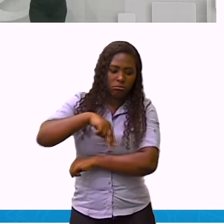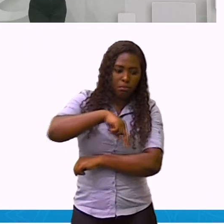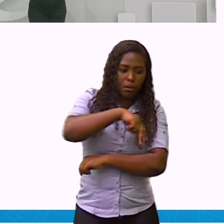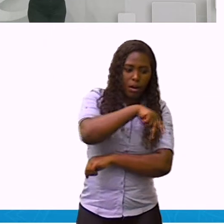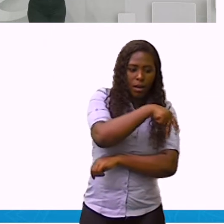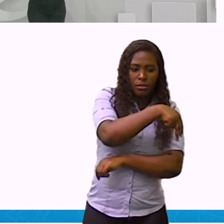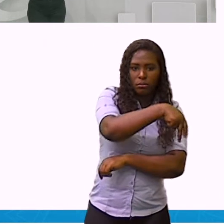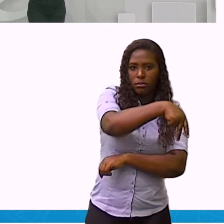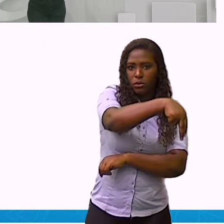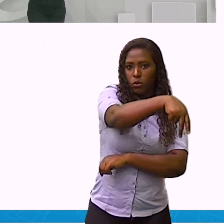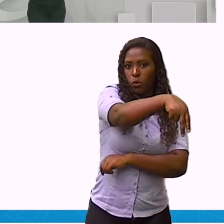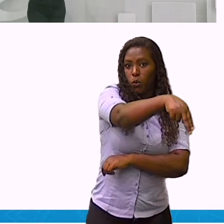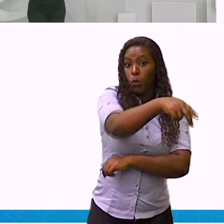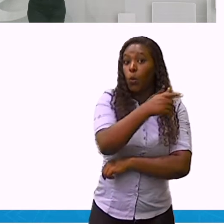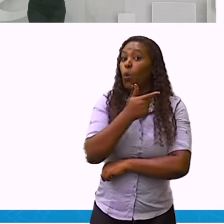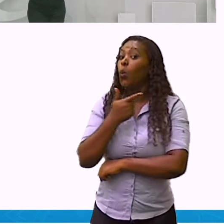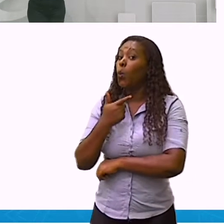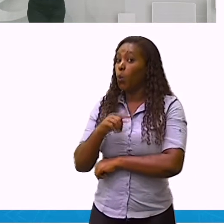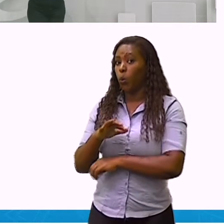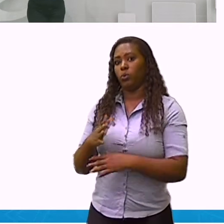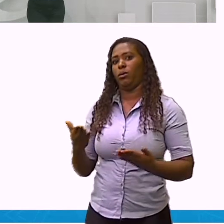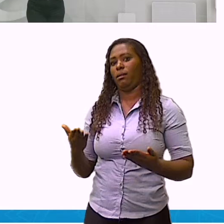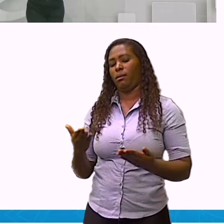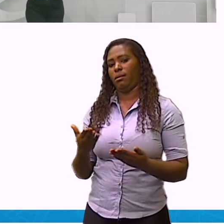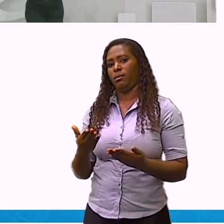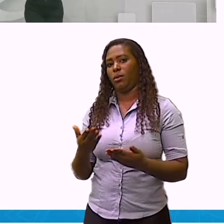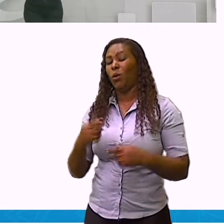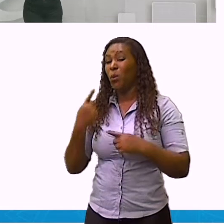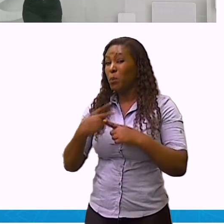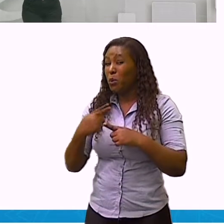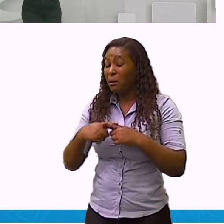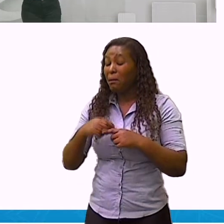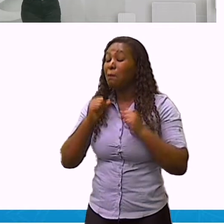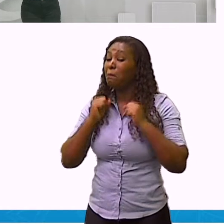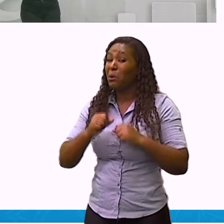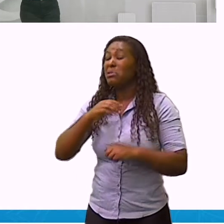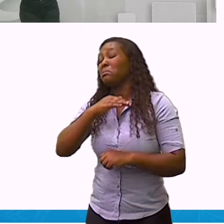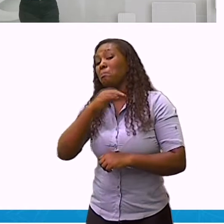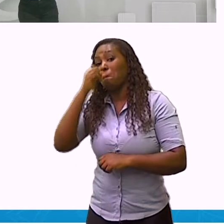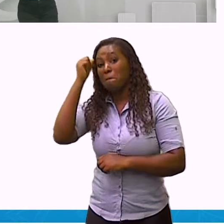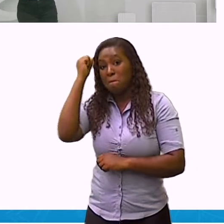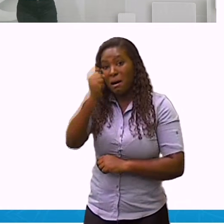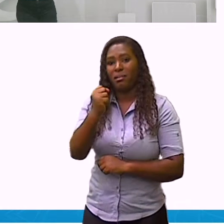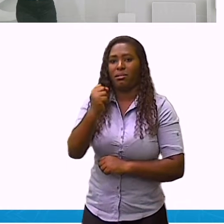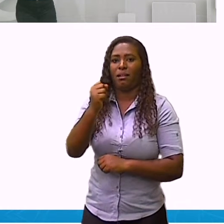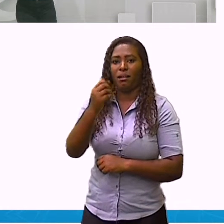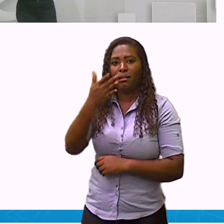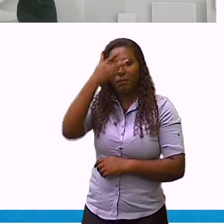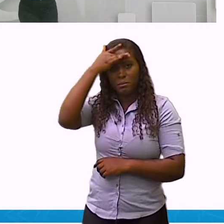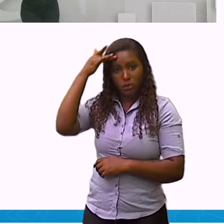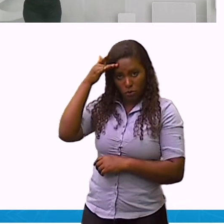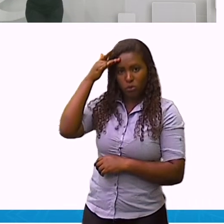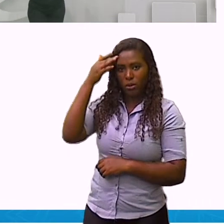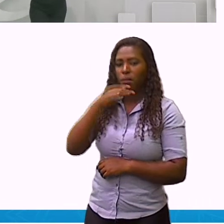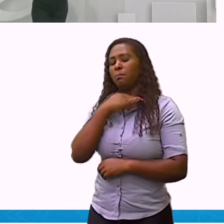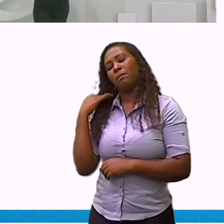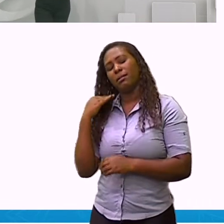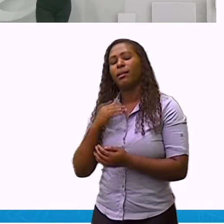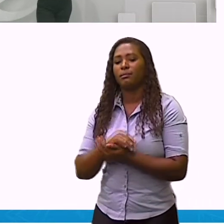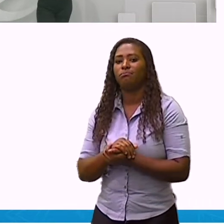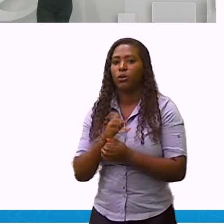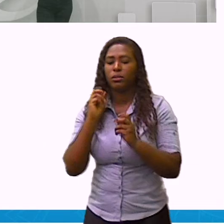pode ser fatal. Outra coisa que você pode fazer, até mesmo como cidadão,